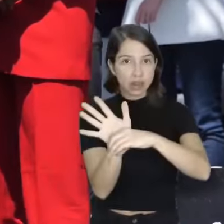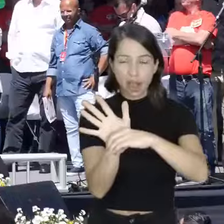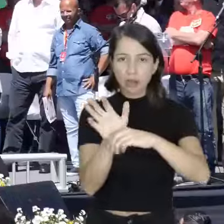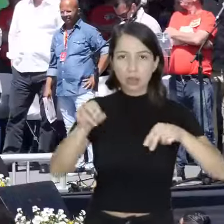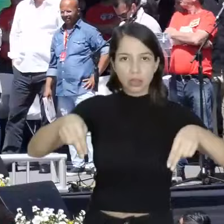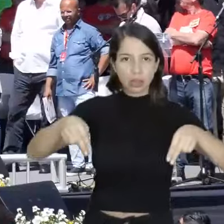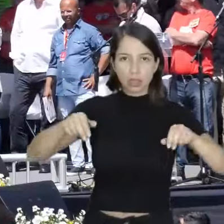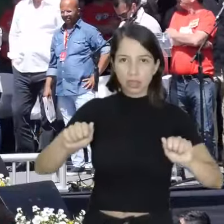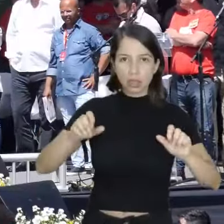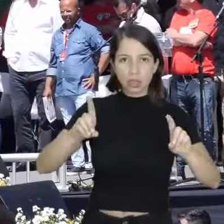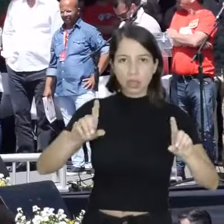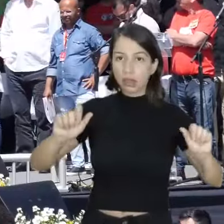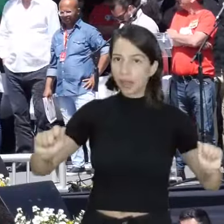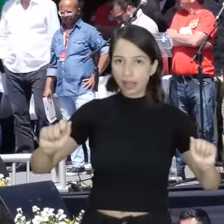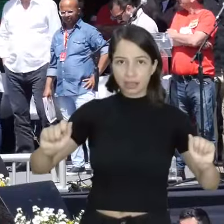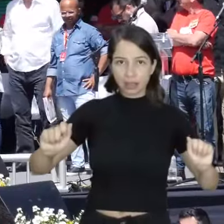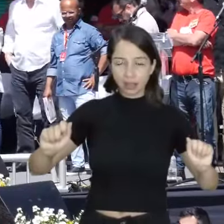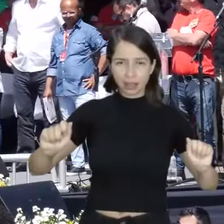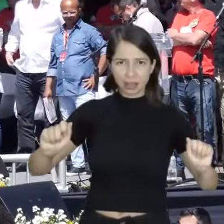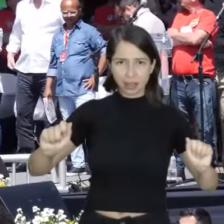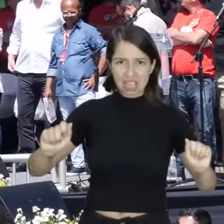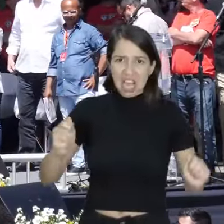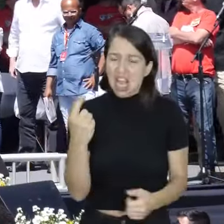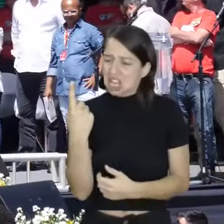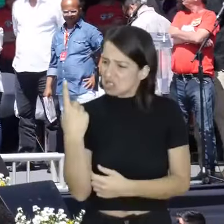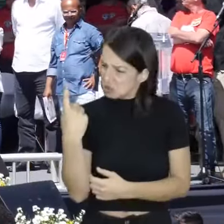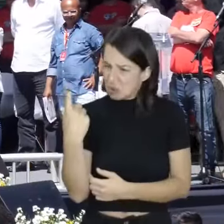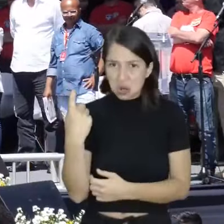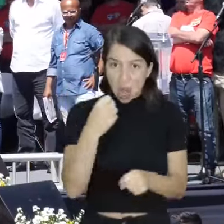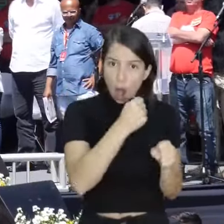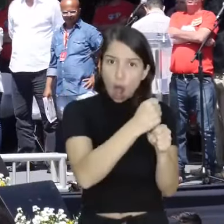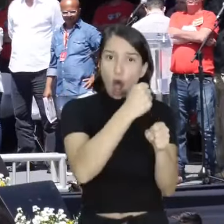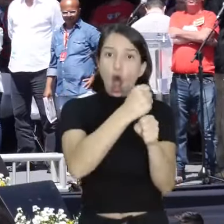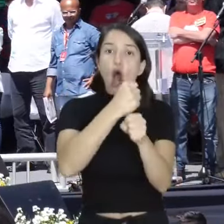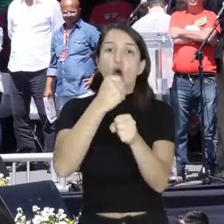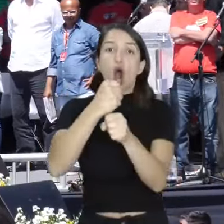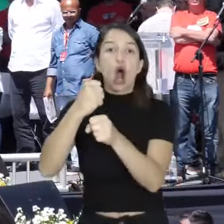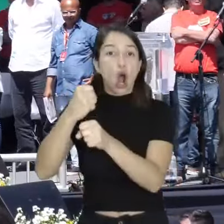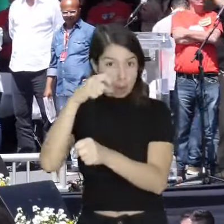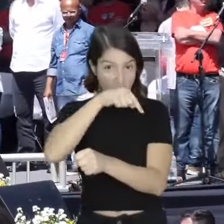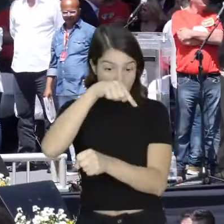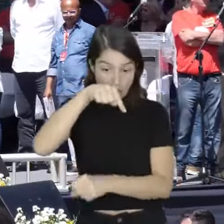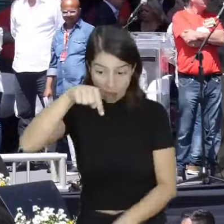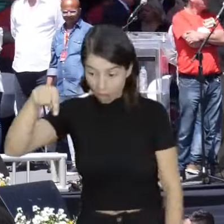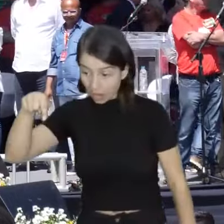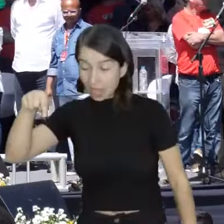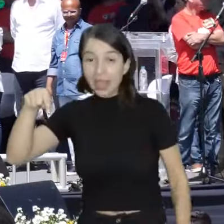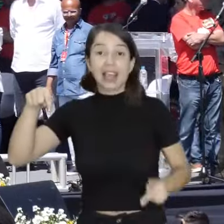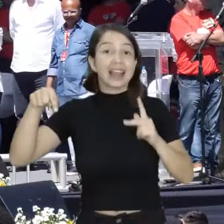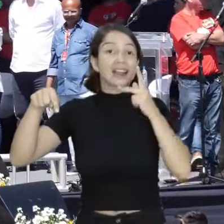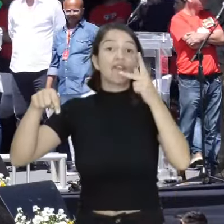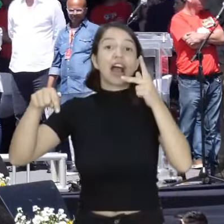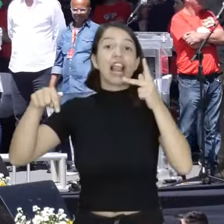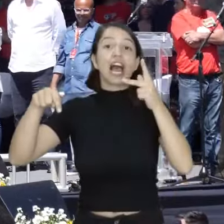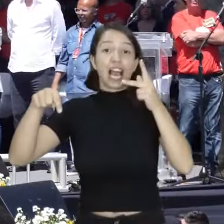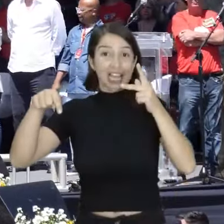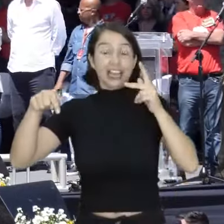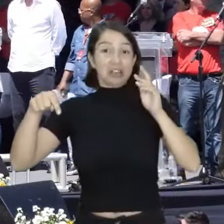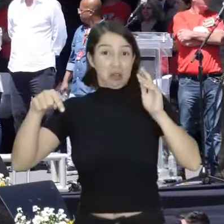PAC e que eles acabaram alguma coisa. Só para vocês terem ideia, a transposição do Rio